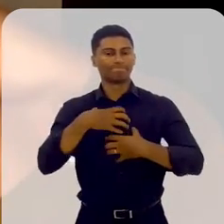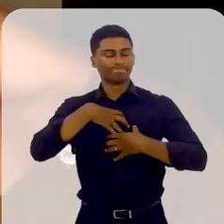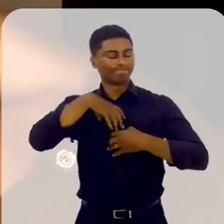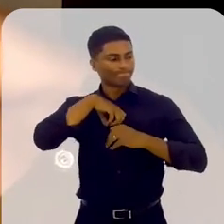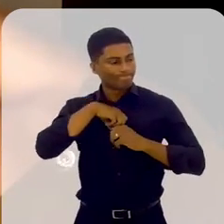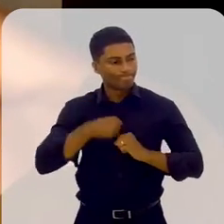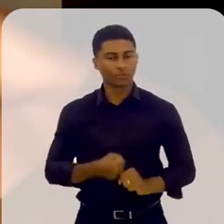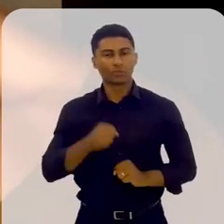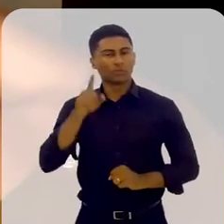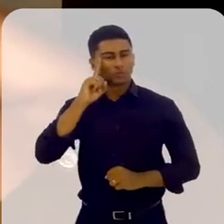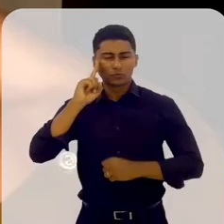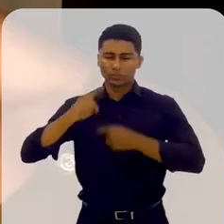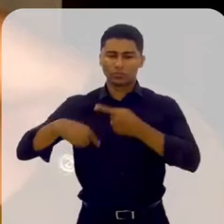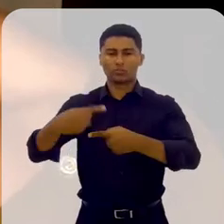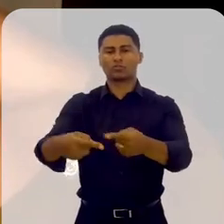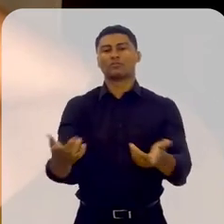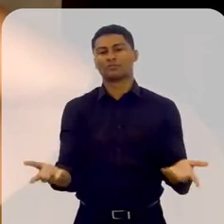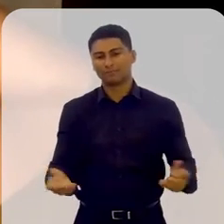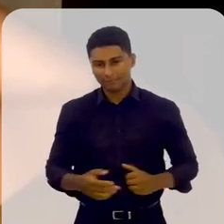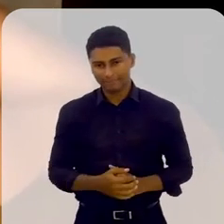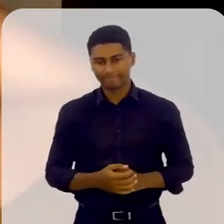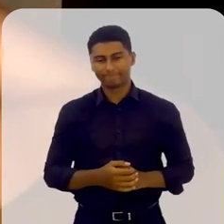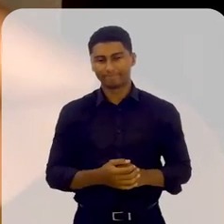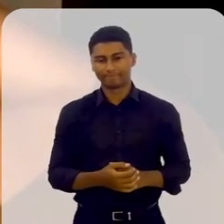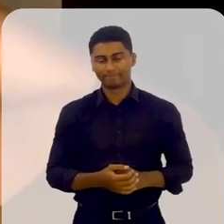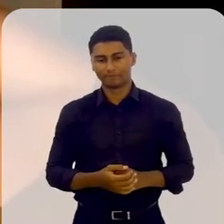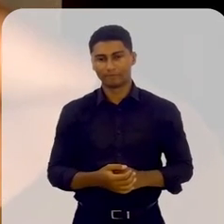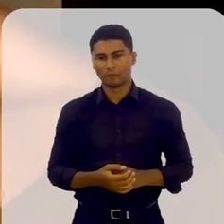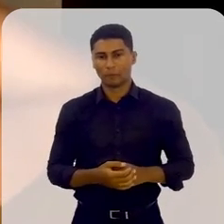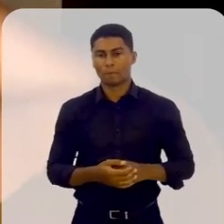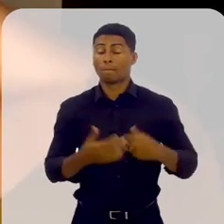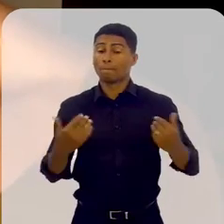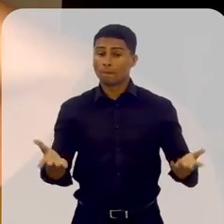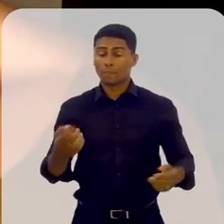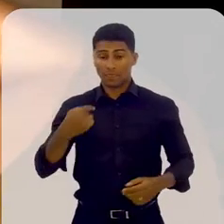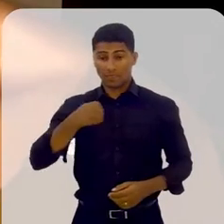Muito doído o enfrentamento diário do racismo.